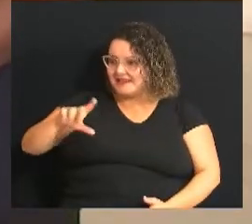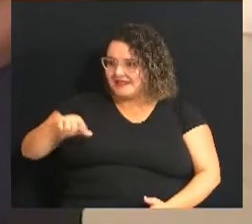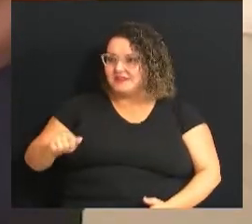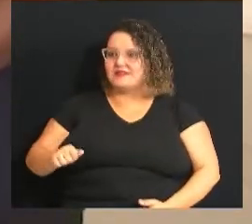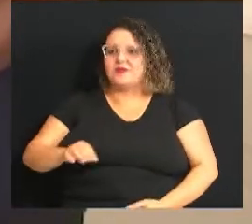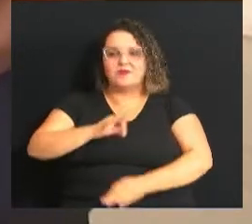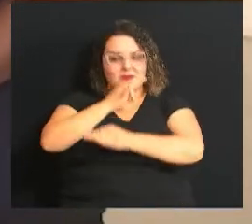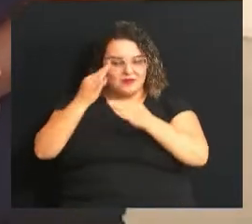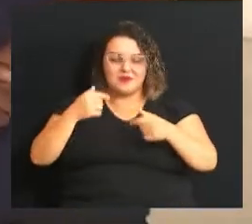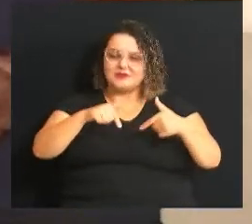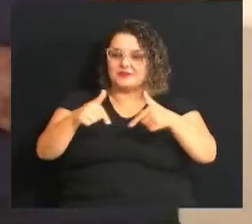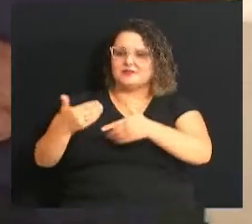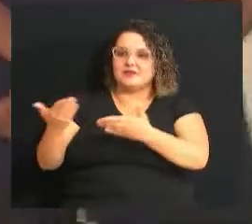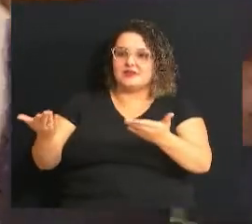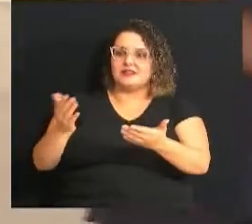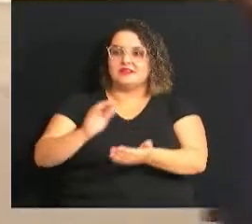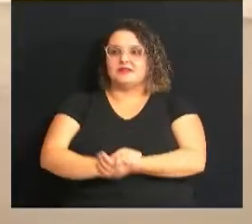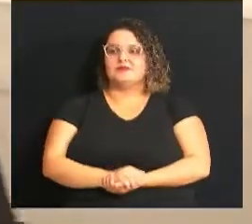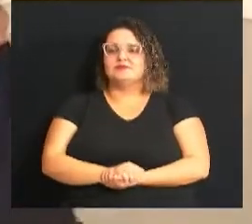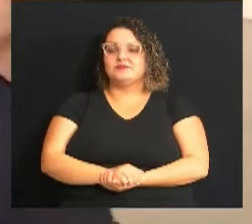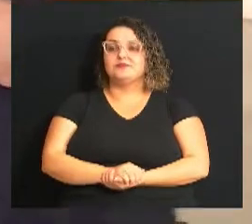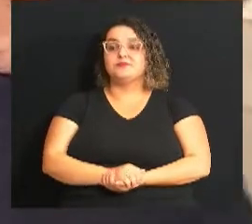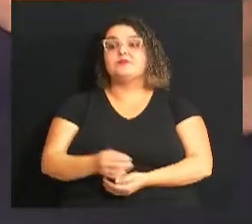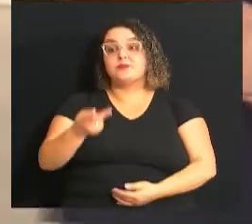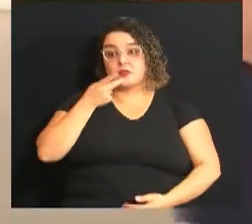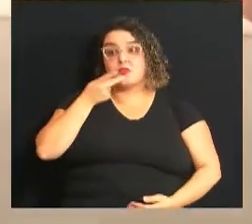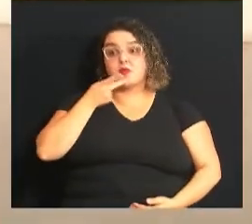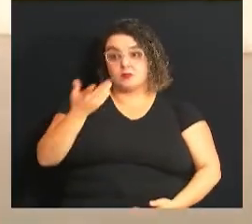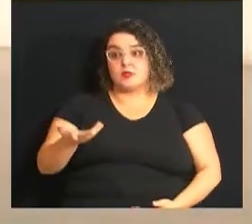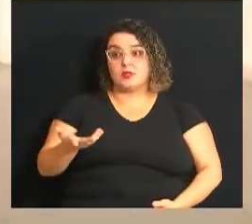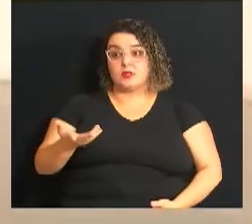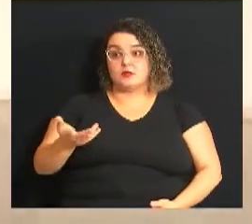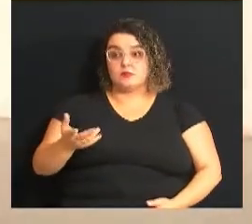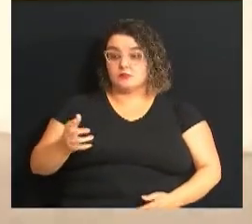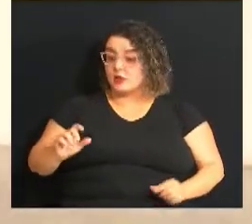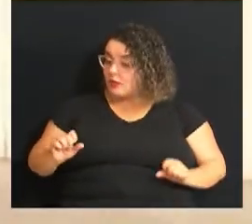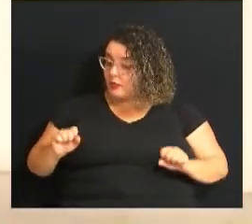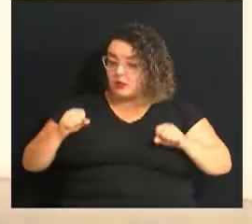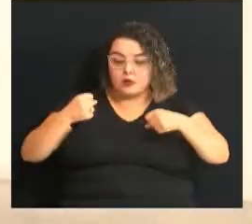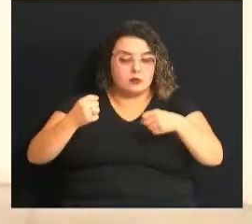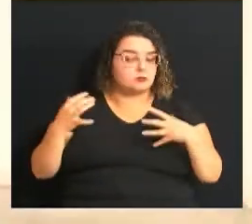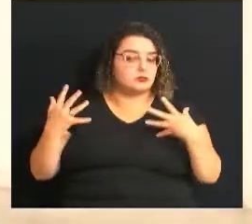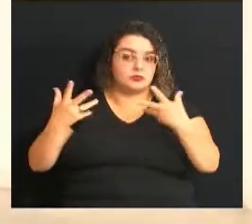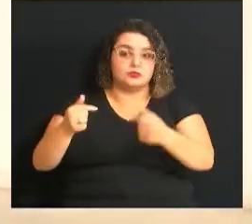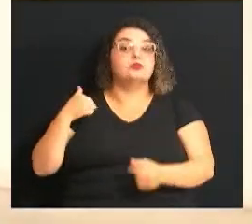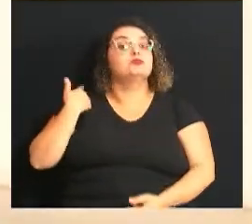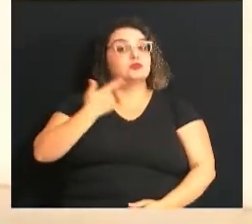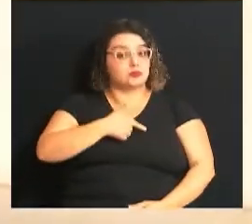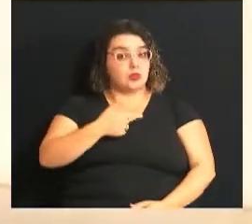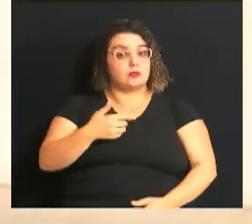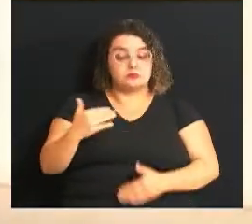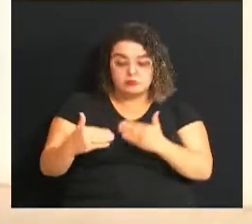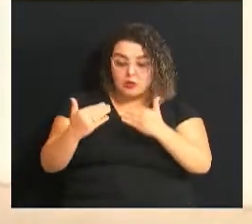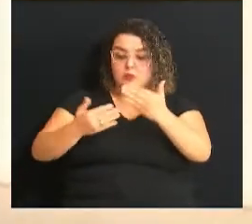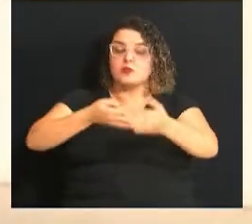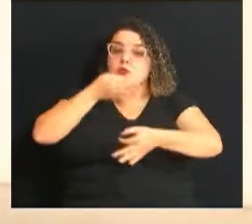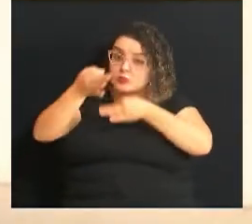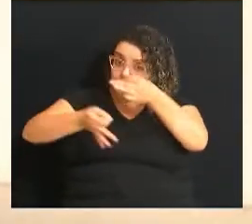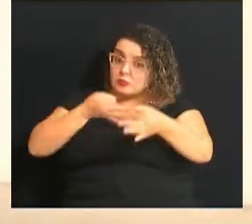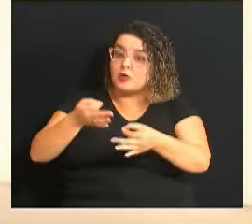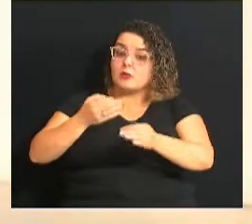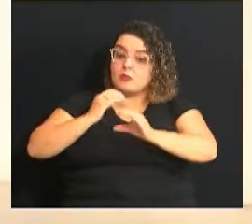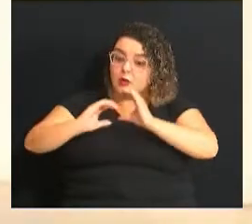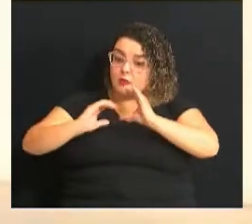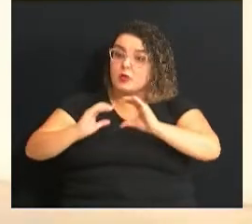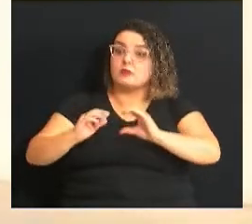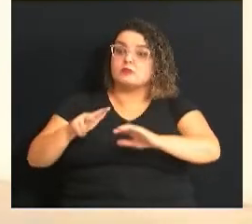trabalho a vocês. E como eu disse, né, essa é uma luta de todos, inclusive nós, formadores de opinião, comunicadores, que a gente tem que vir aqui.